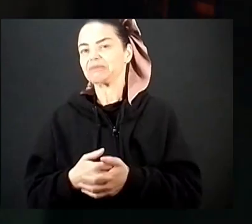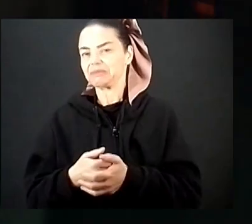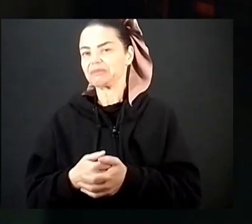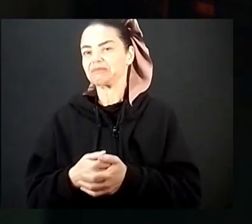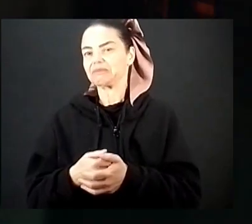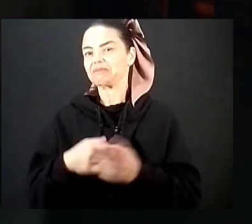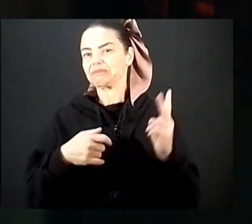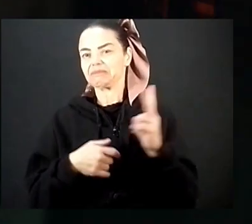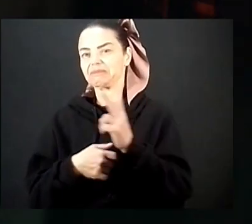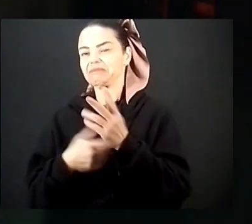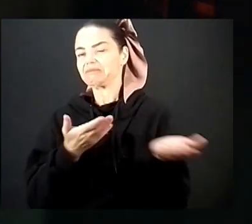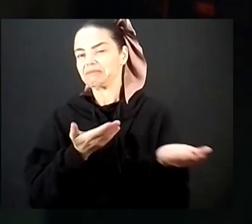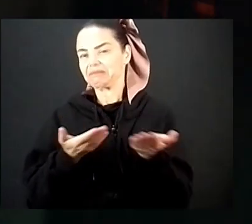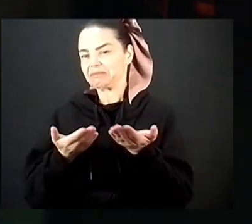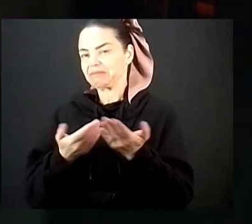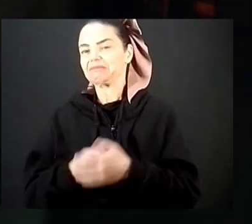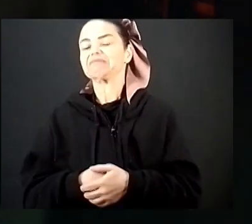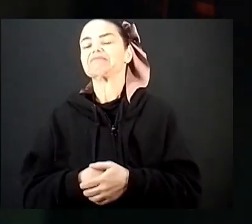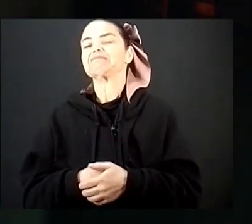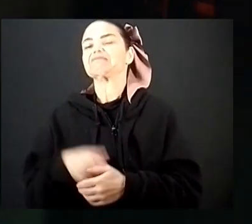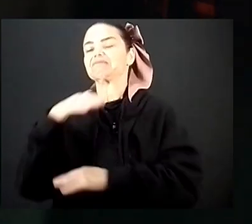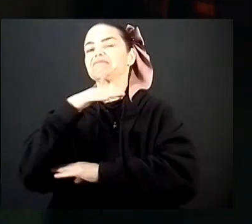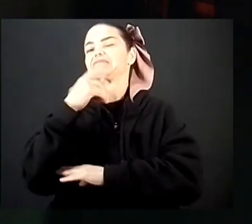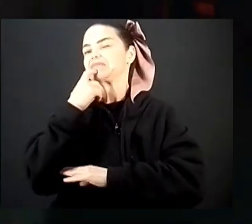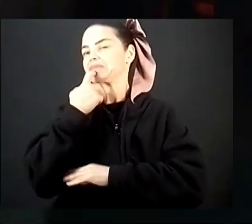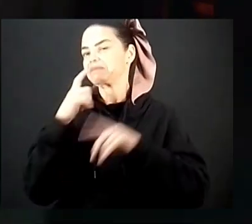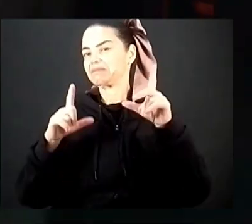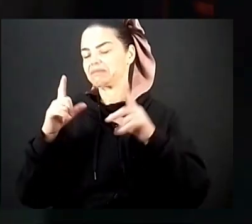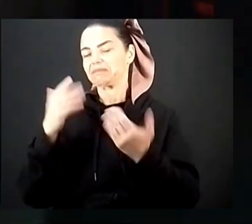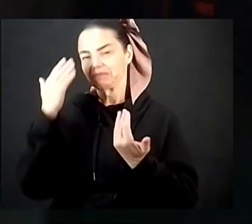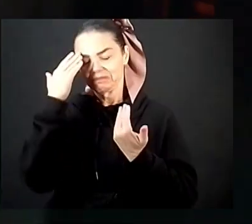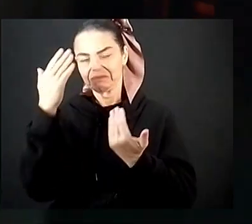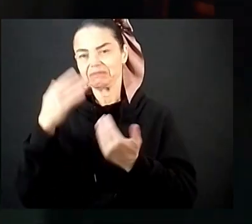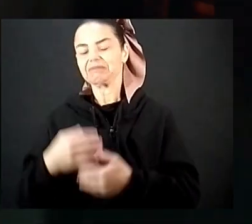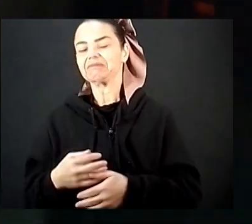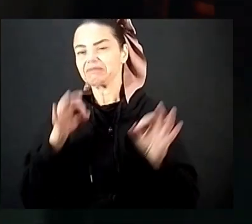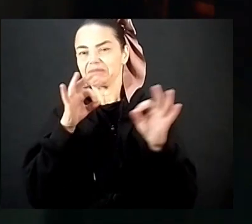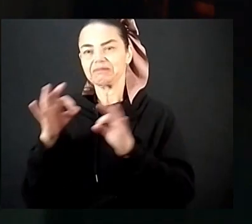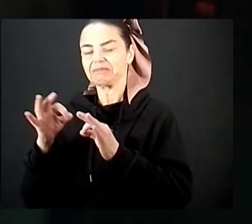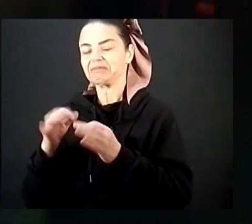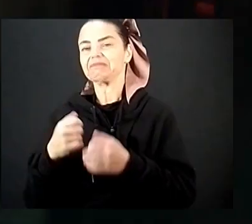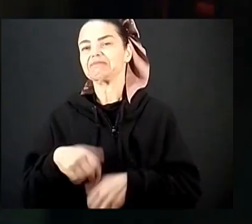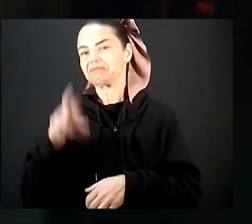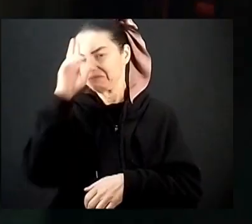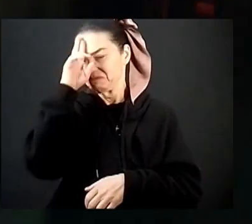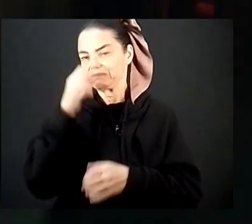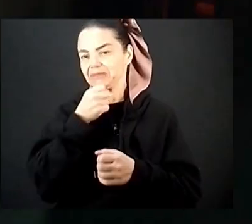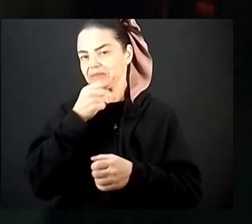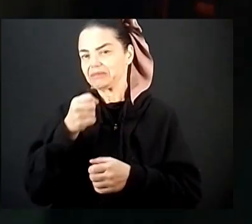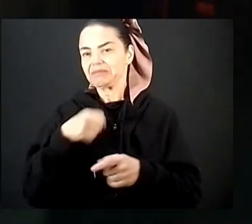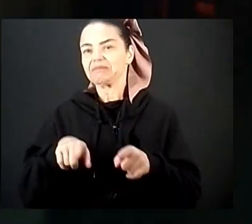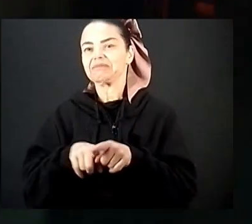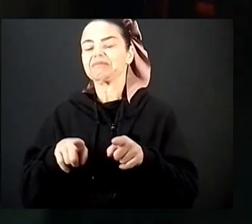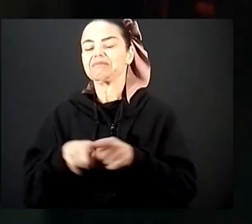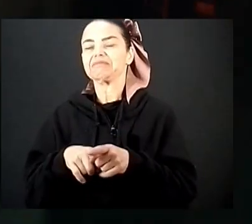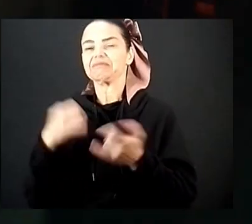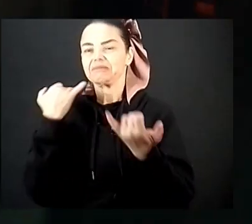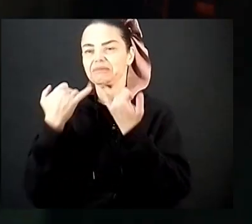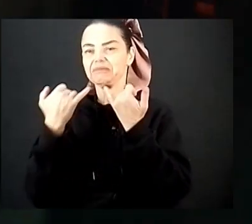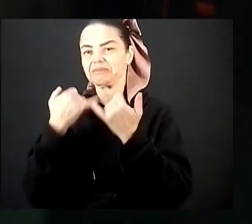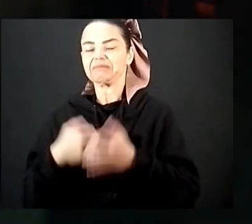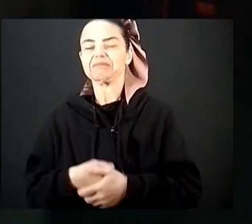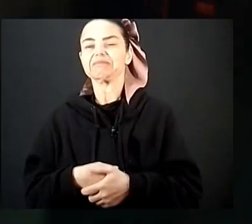nossos convidados do Estúdio Câmara. Agradeço a sua audiência, a sua companhia. Ao meio-dia, Gabriel Castro vem com informações no